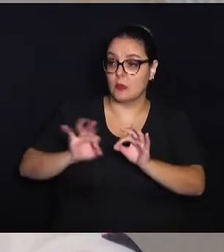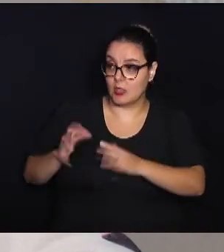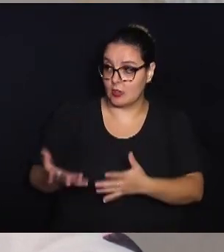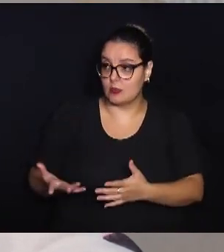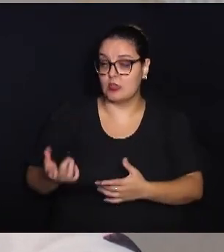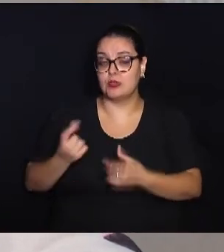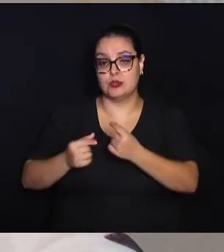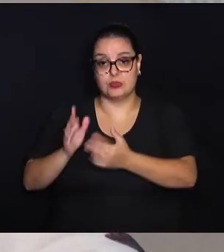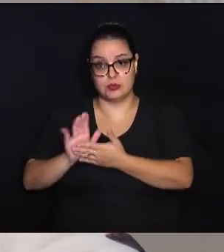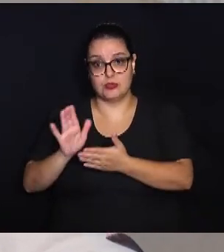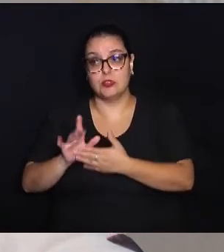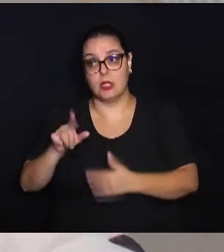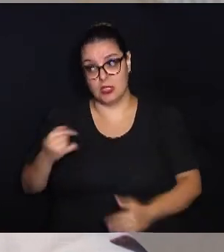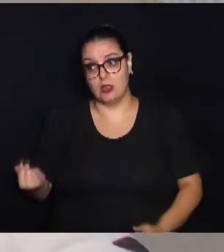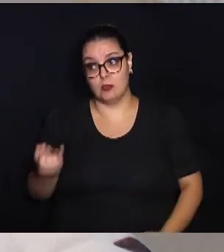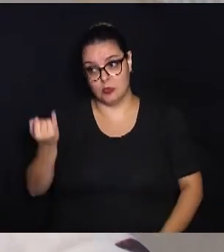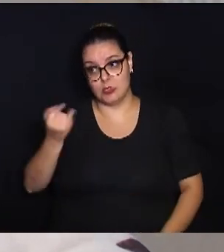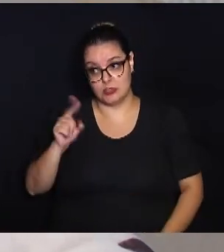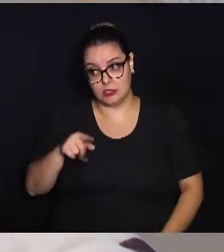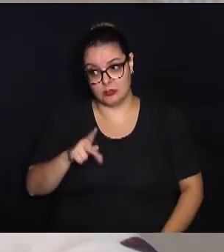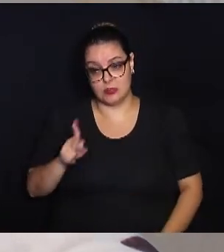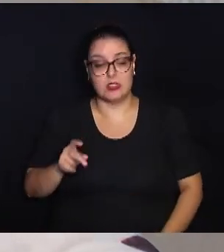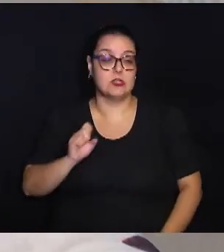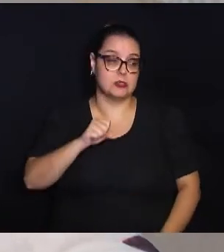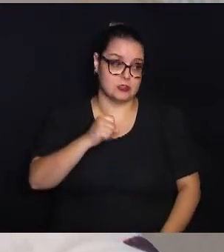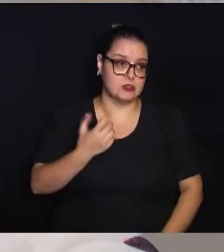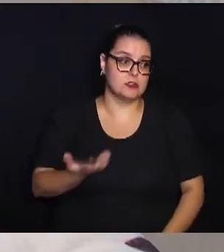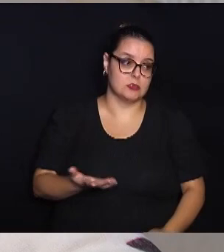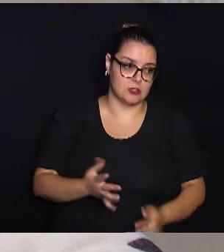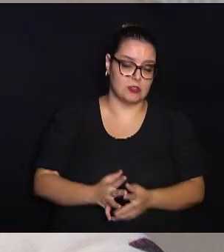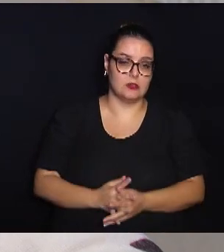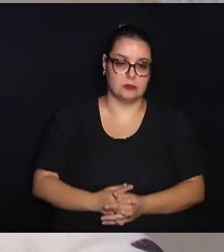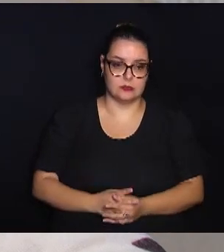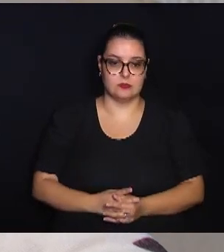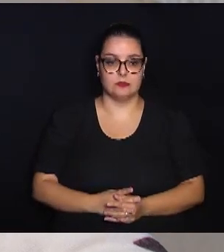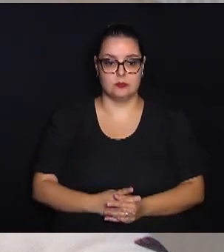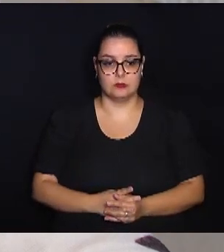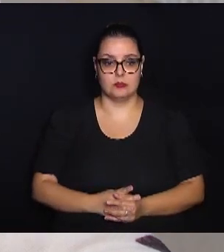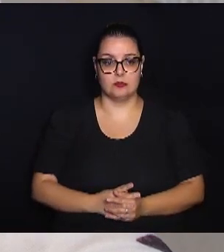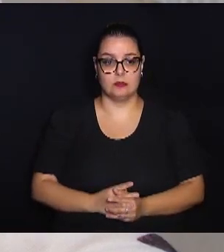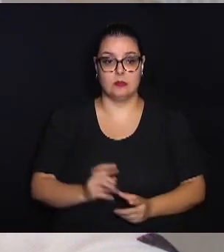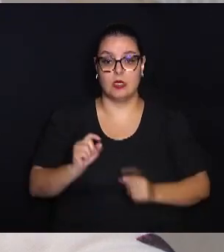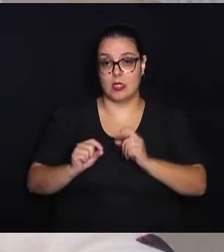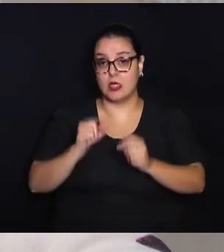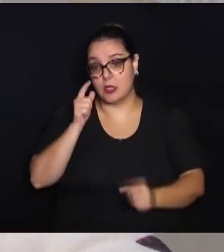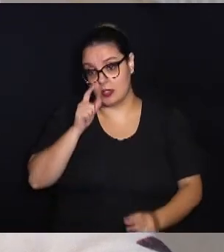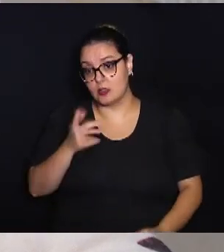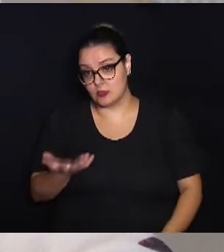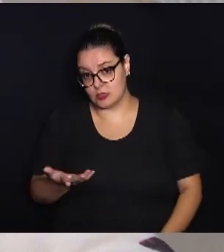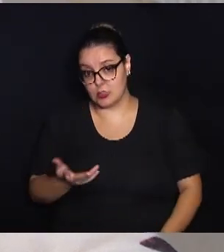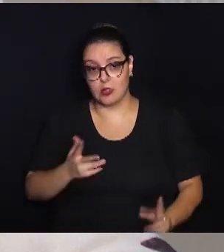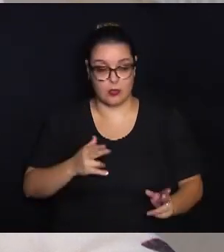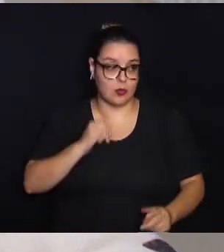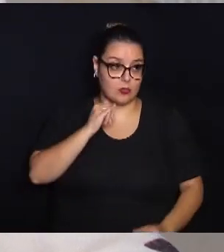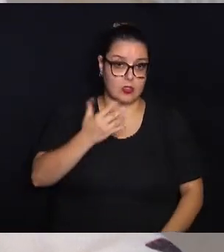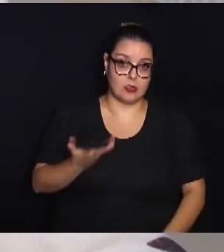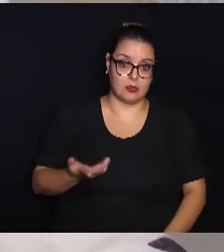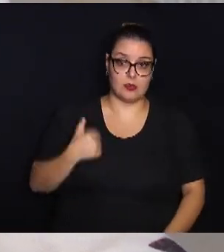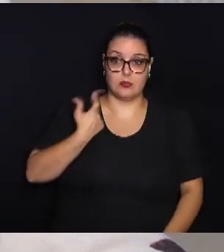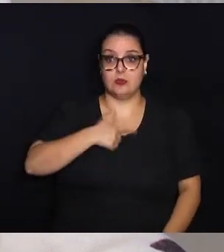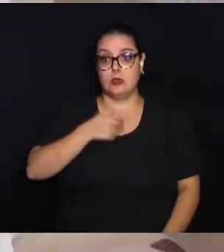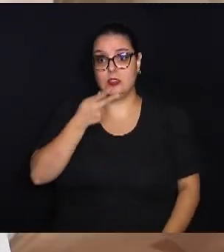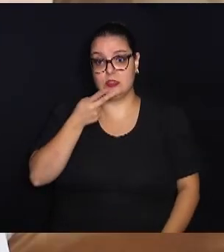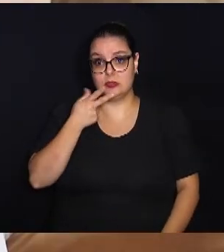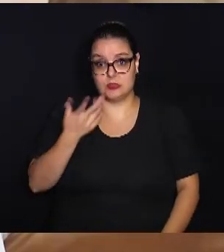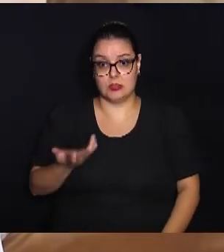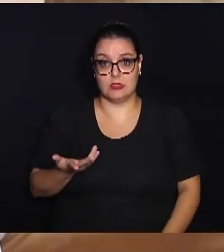o planejamento das despesas é fundamental, né, professor? Sim, aí para quem conseguir, como eu falei, a gente